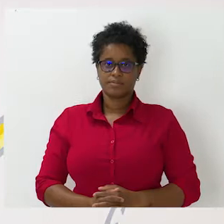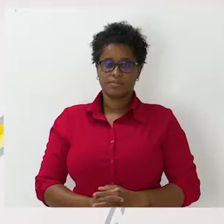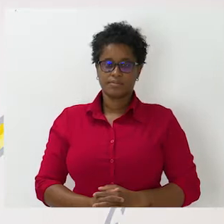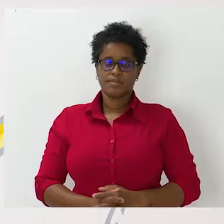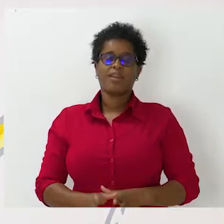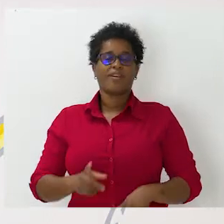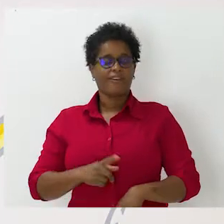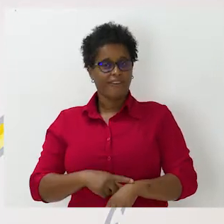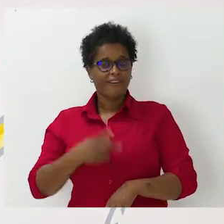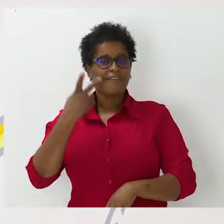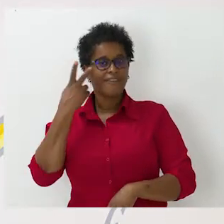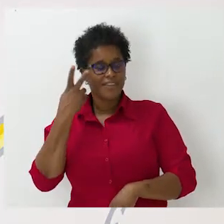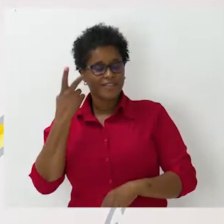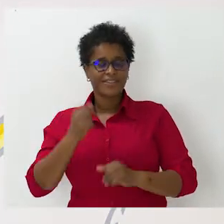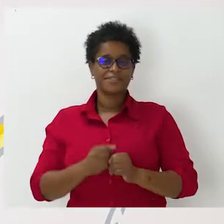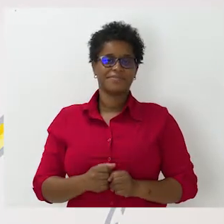Ora viva!